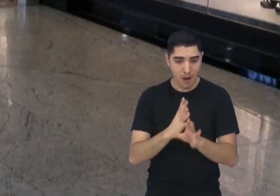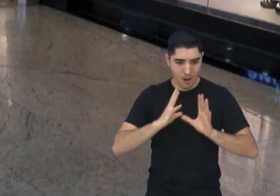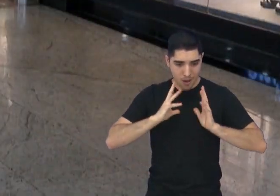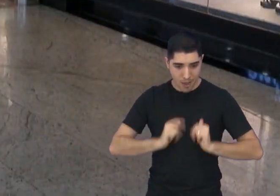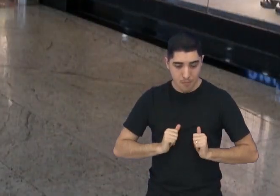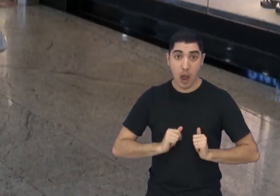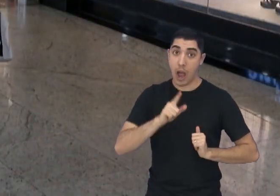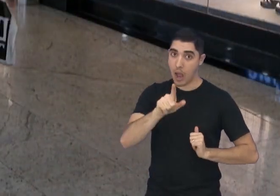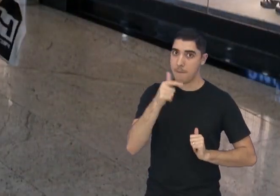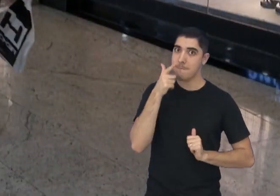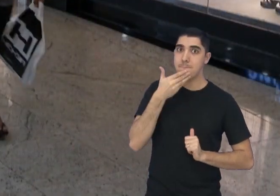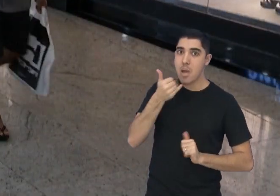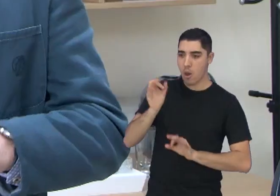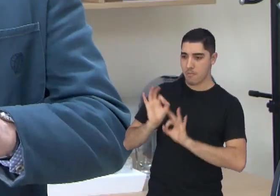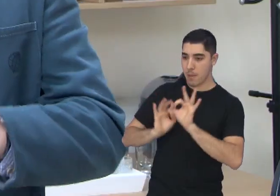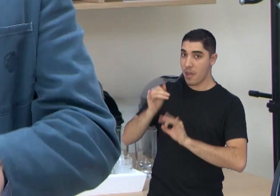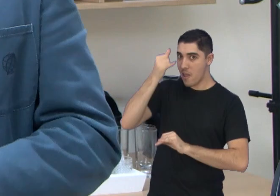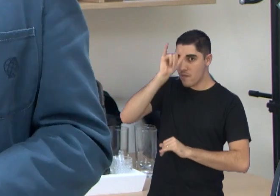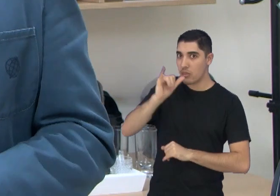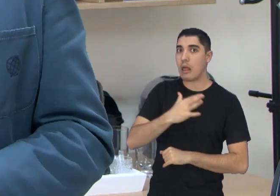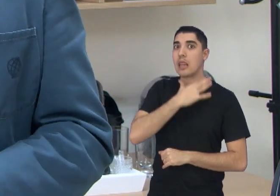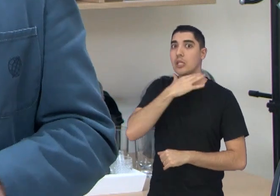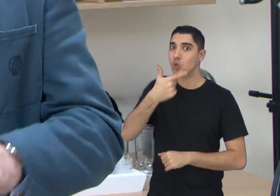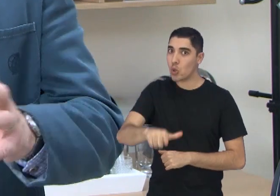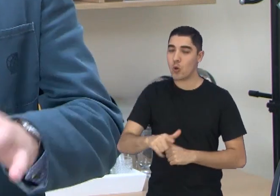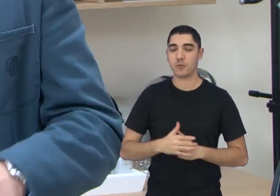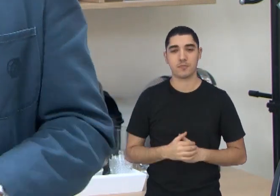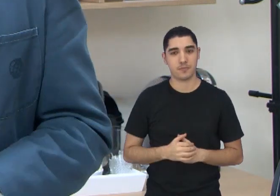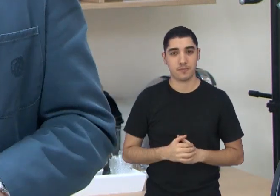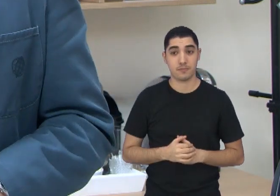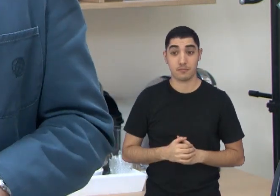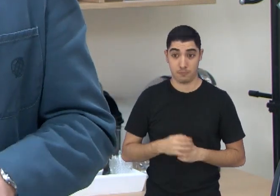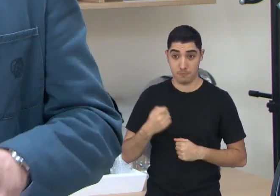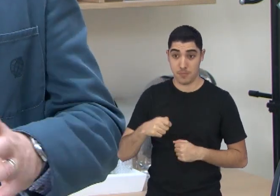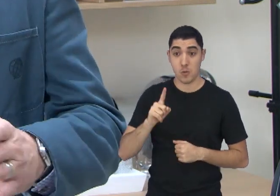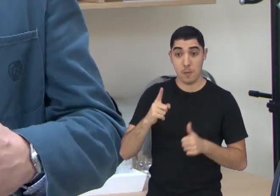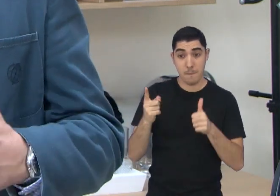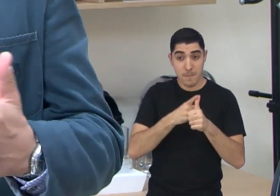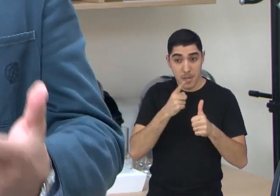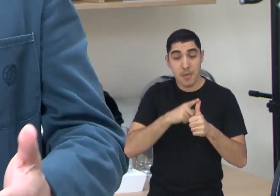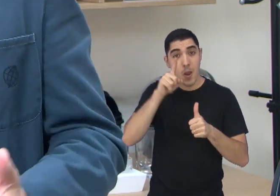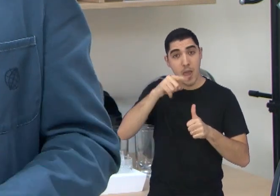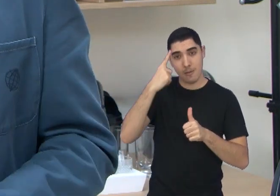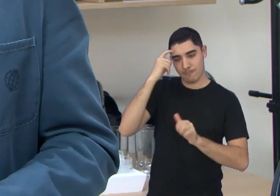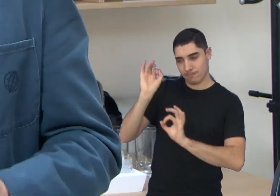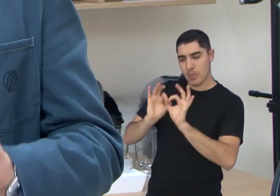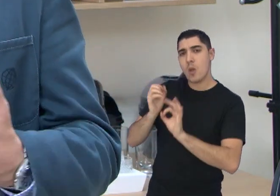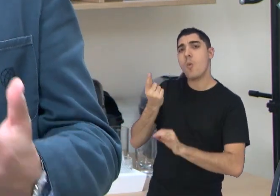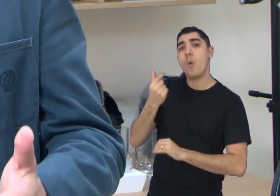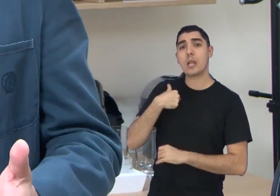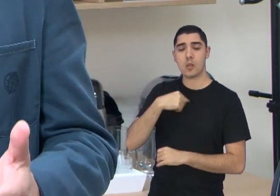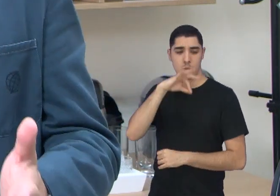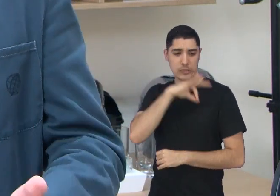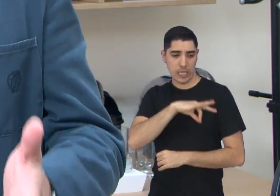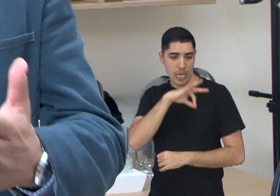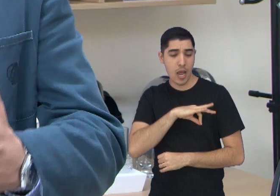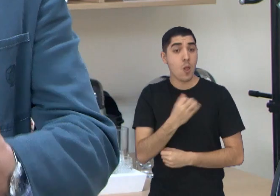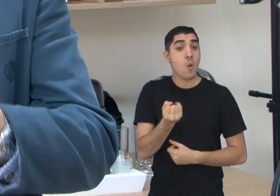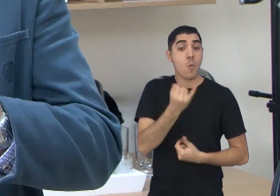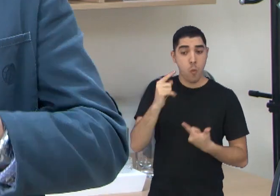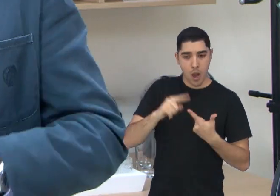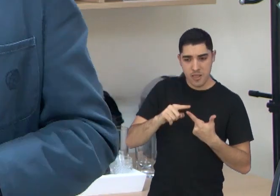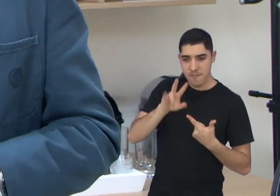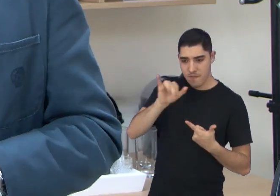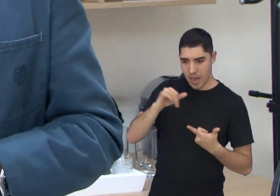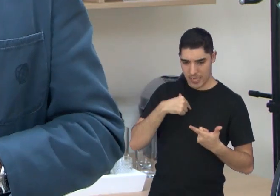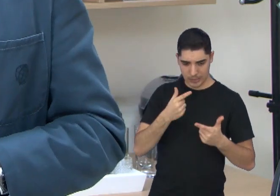não ficar negativado de novo. Primeiro de tudo, a gente tem que planilhar, né? A gente tem que saber o quanto que está ganhando, quanto que vai ter disponível, quanto que vai sobrar